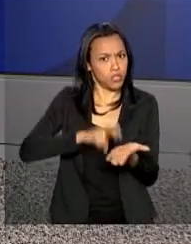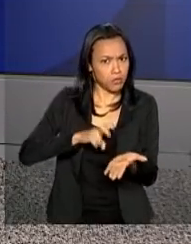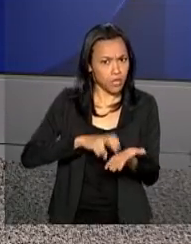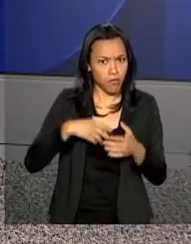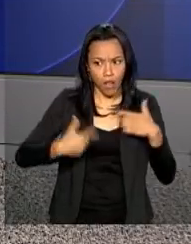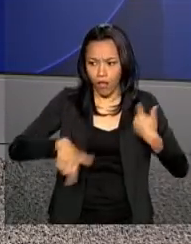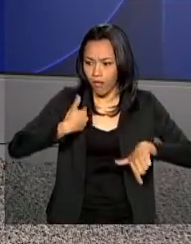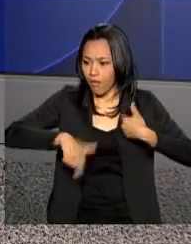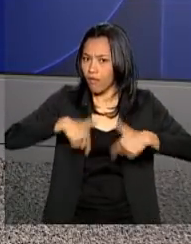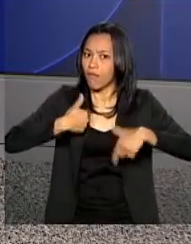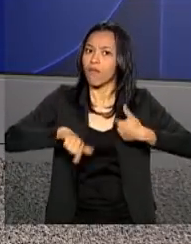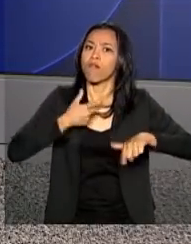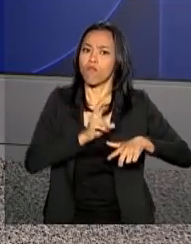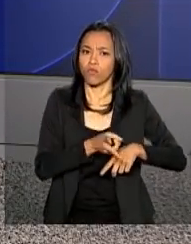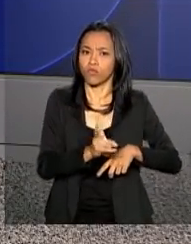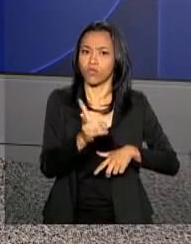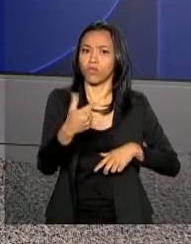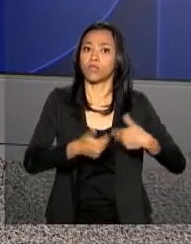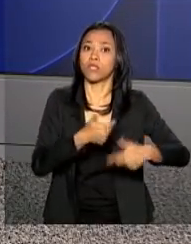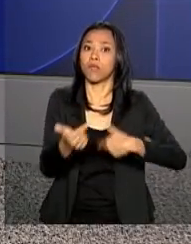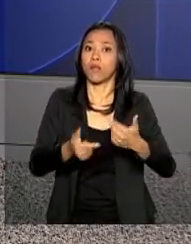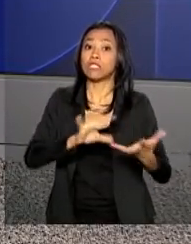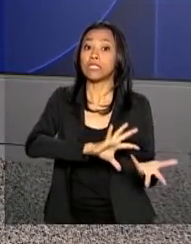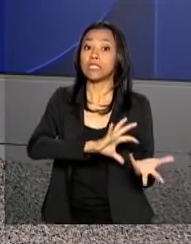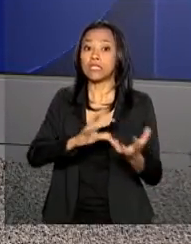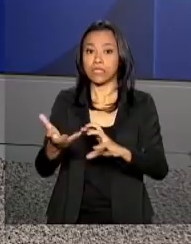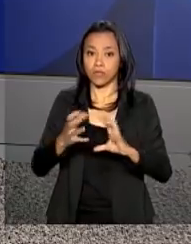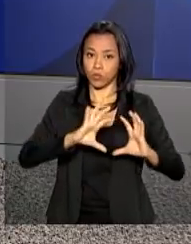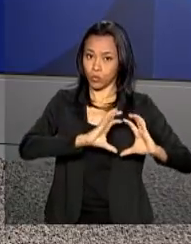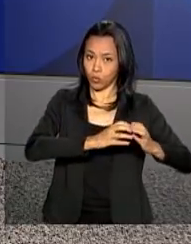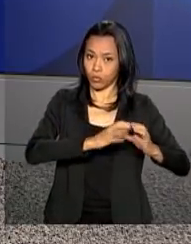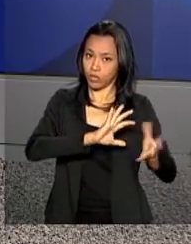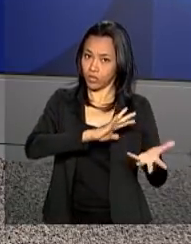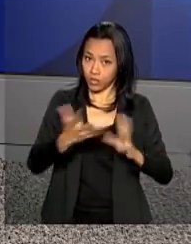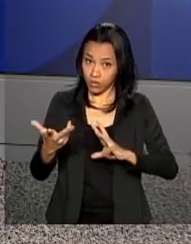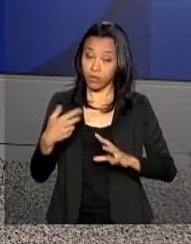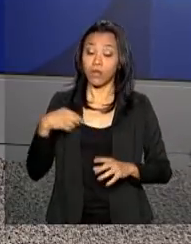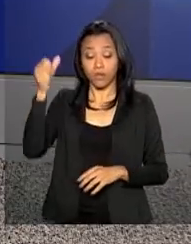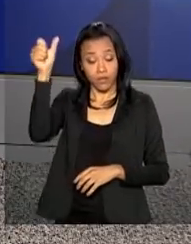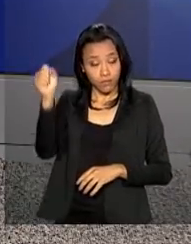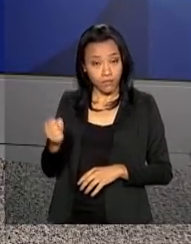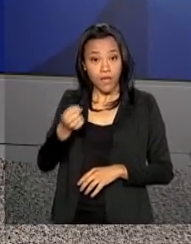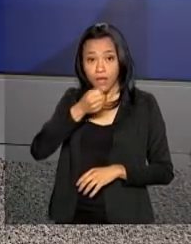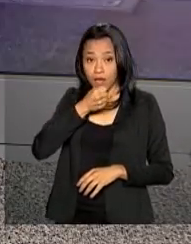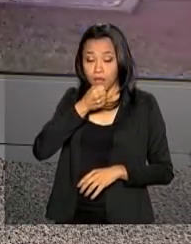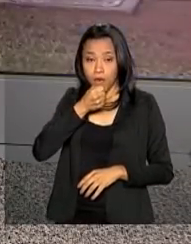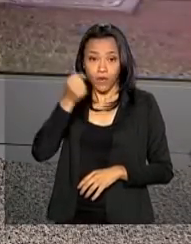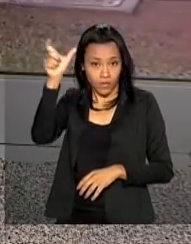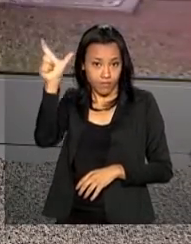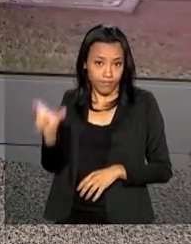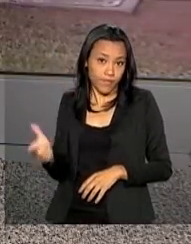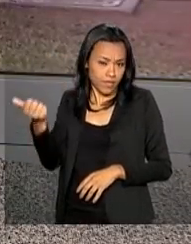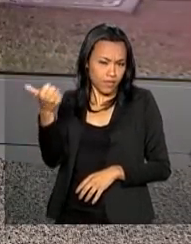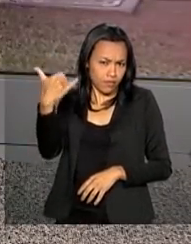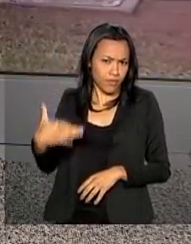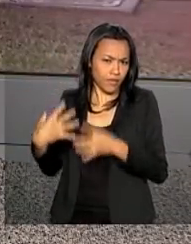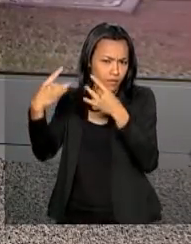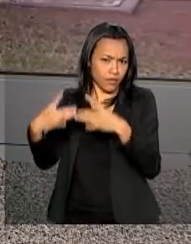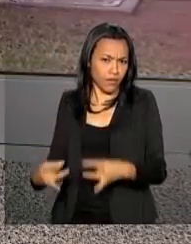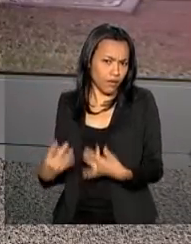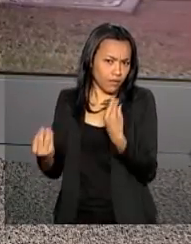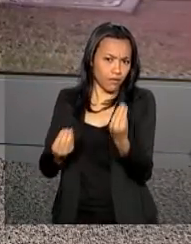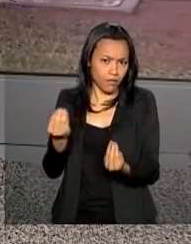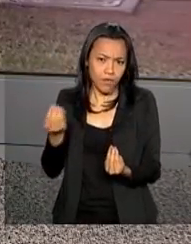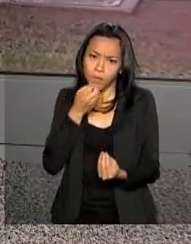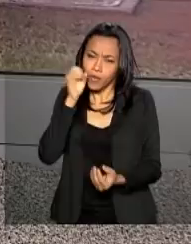da equipe de transição continuam. O repórter Ney Pereira está no Centro Cultural Banco do Brasil e de lá traz os detalhes para a gente. Oi, Ney, boa tarde